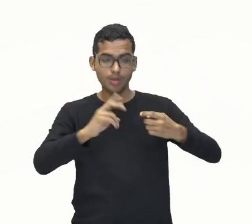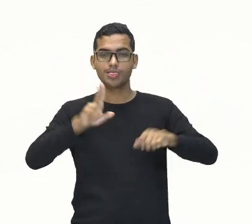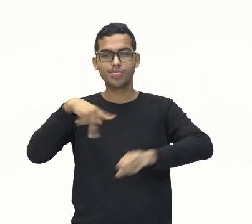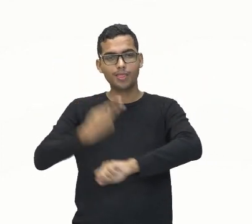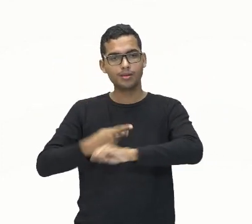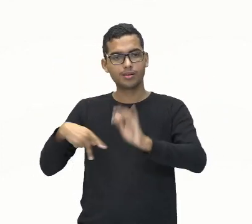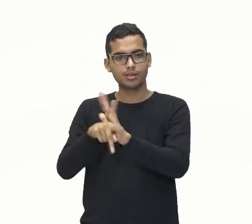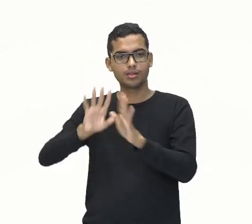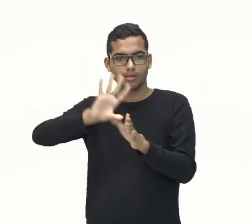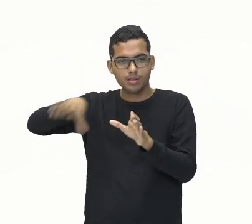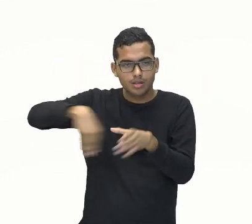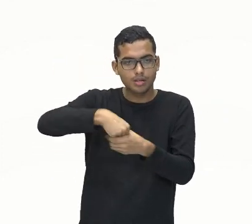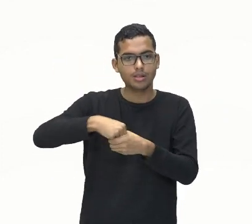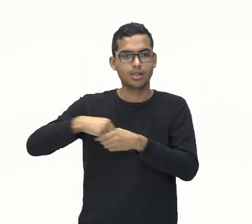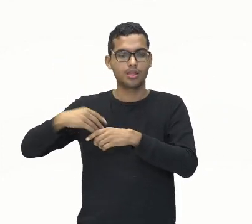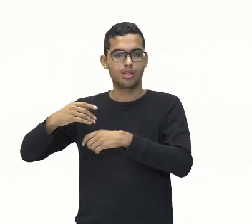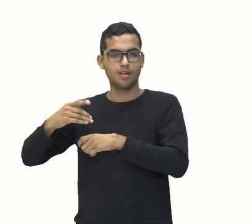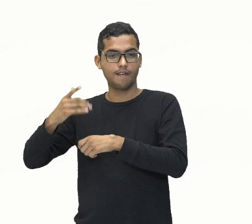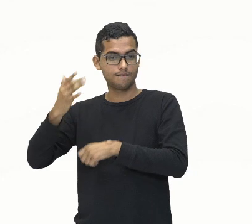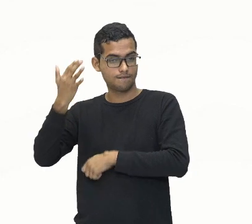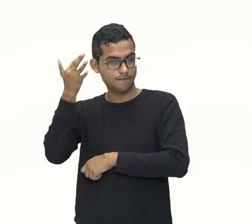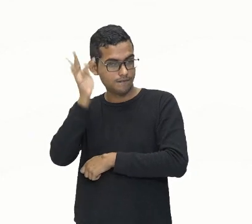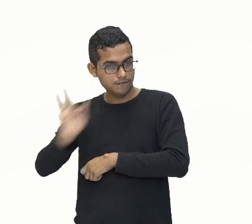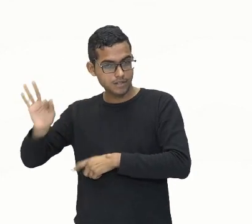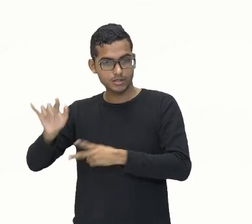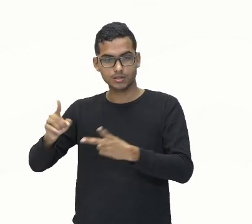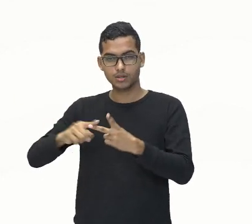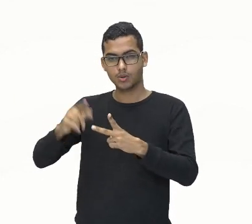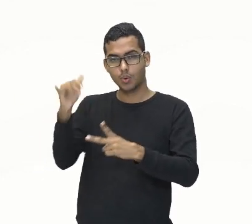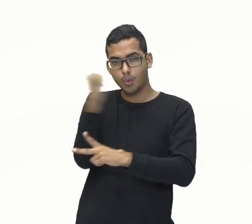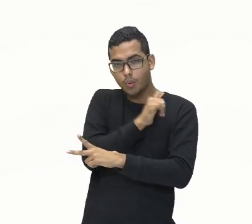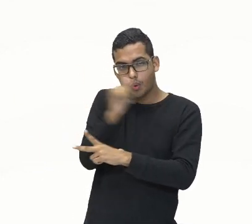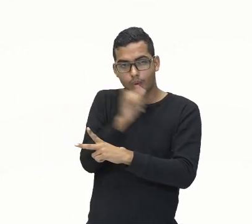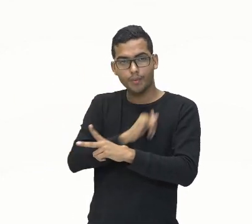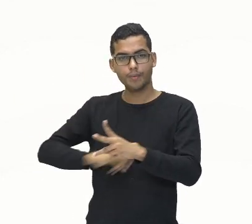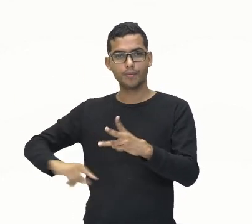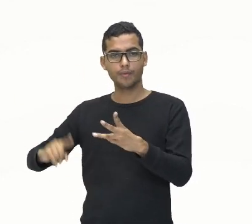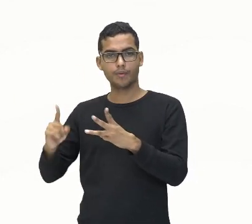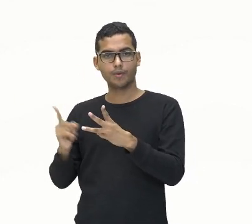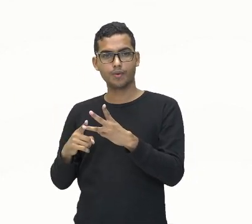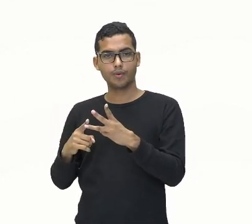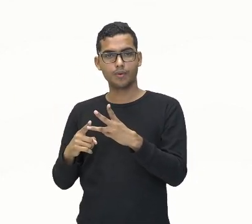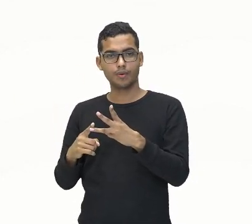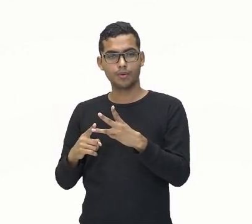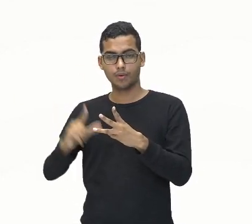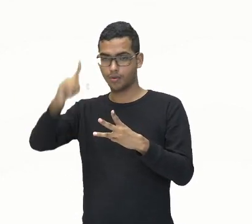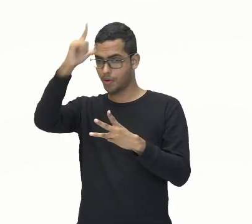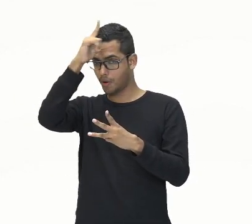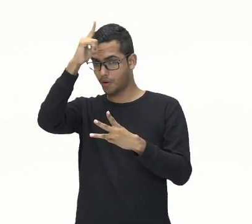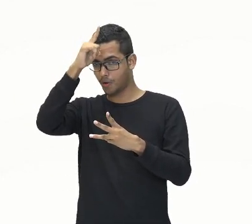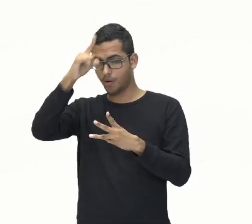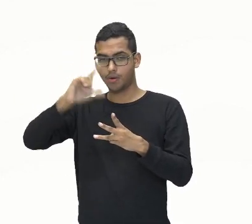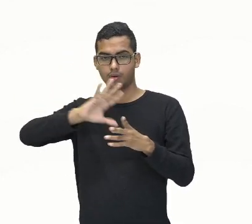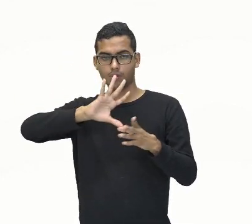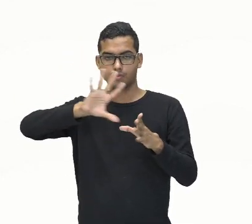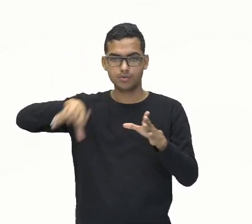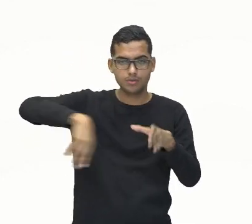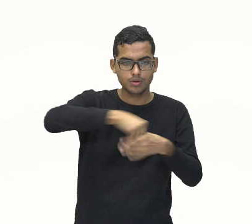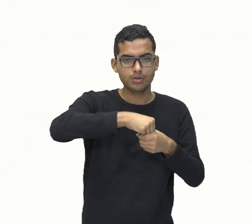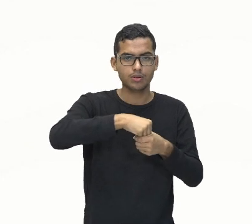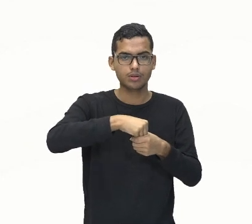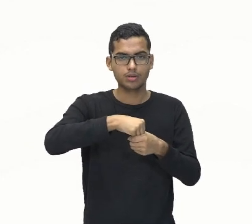3 países. Essa união, então, que daí passou a ser de 6 países, deu origem à